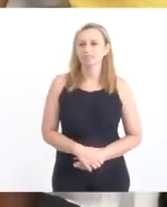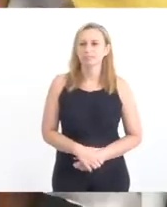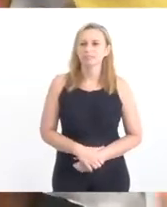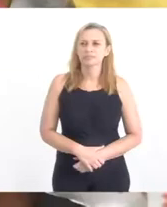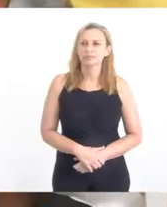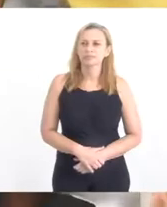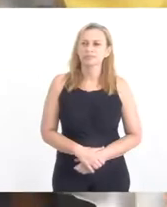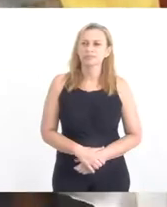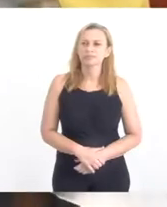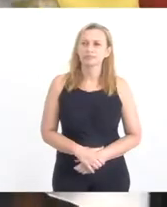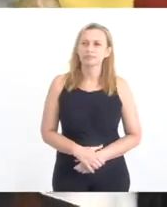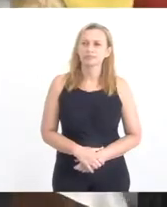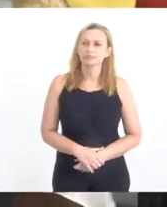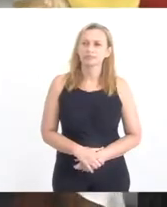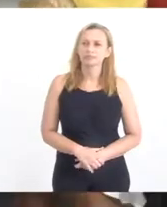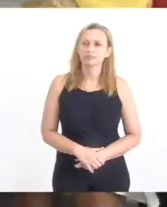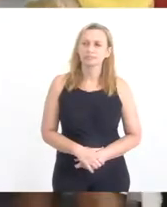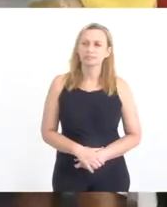a